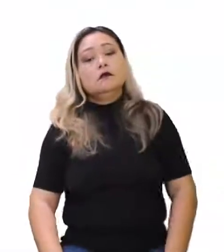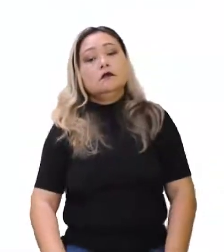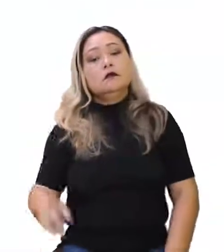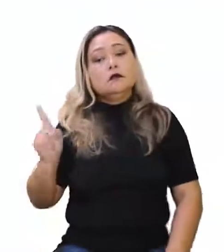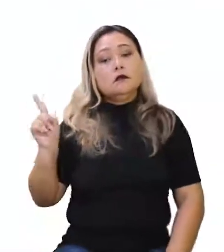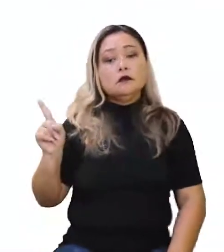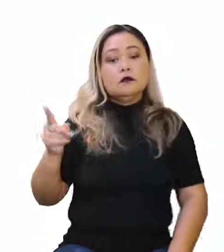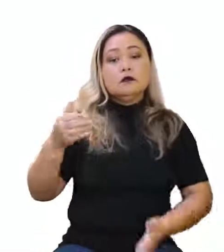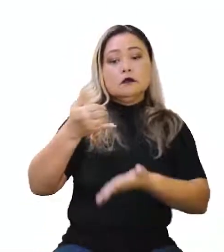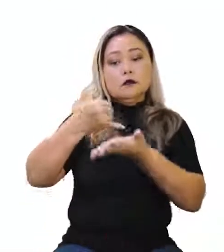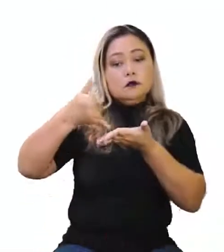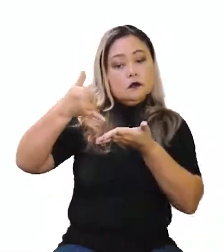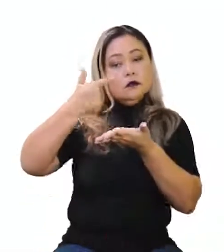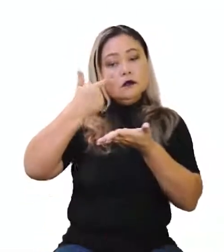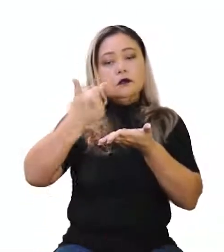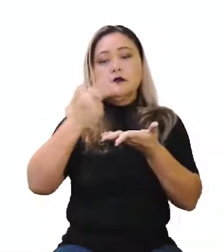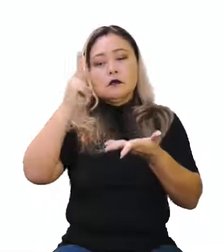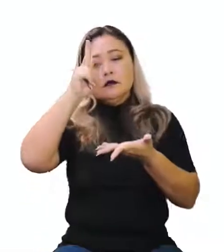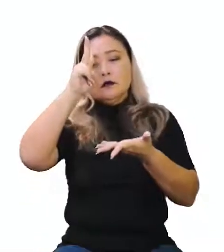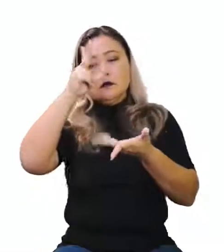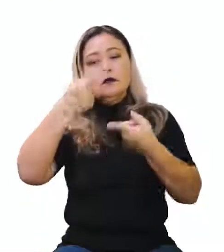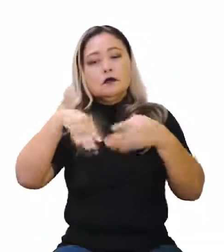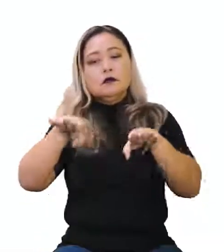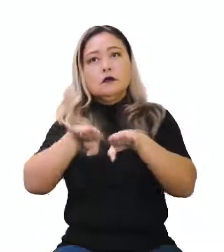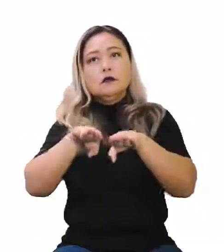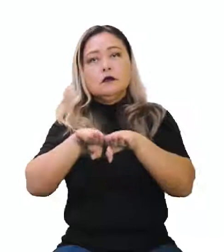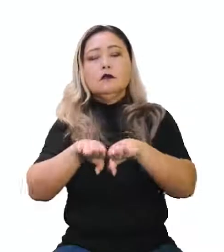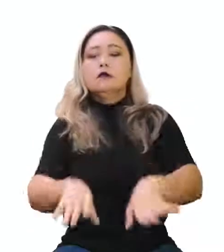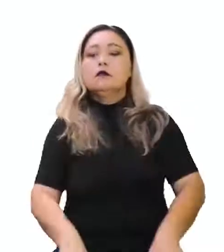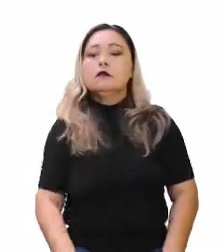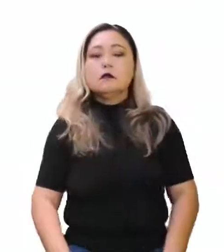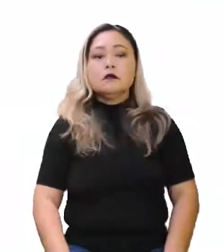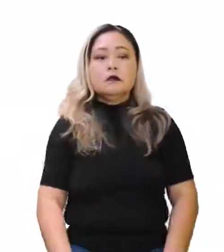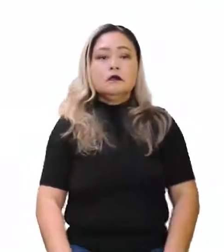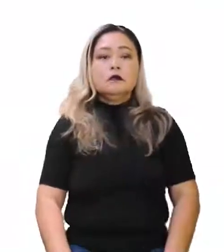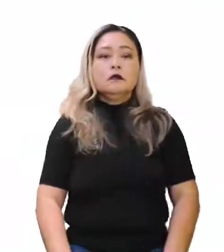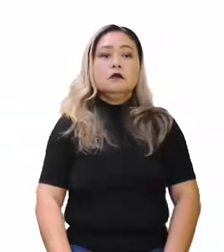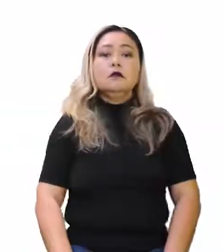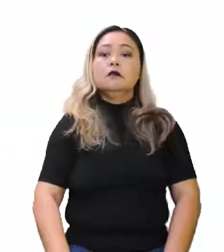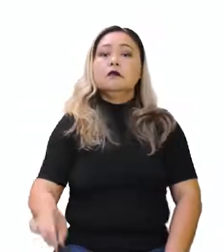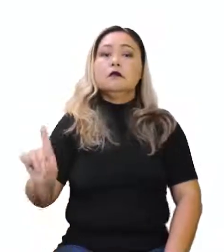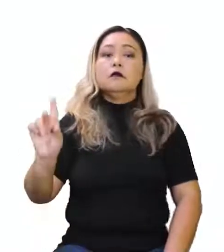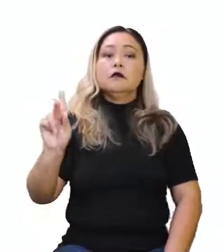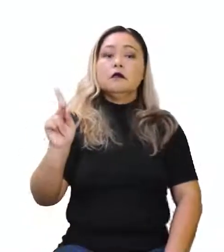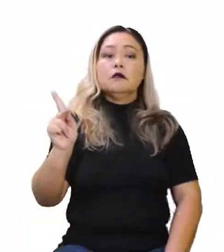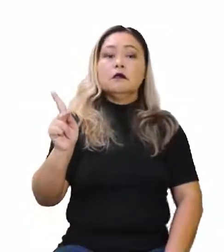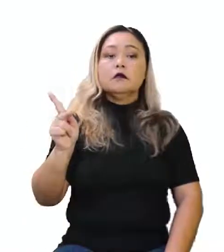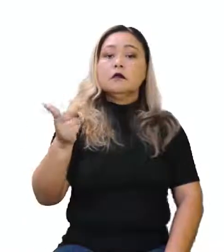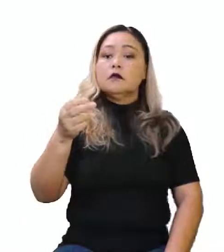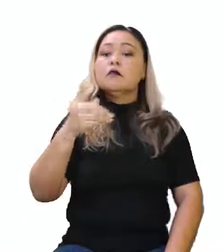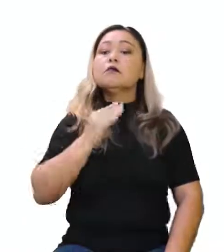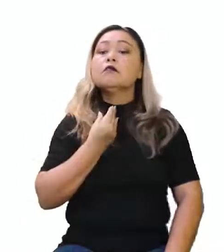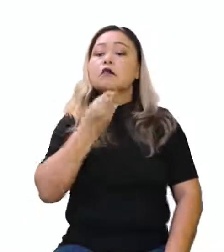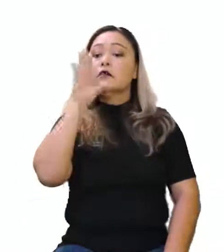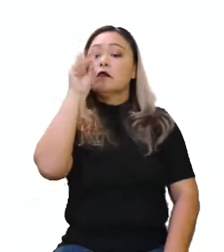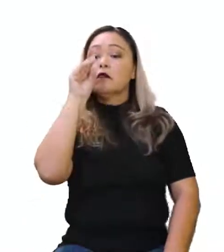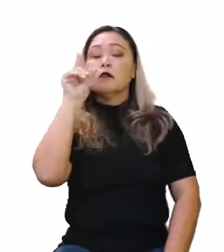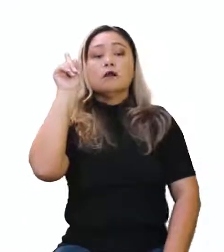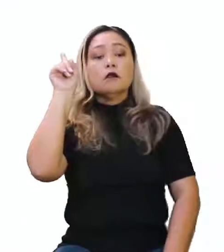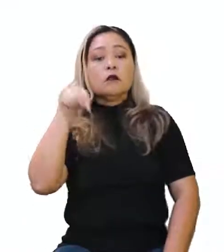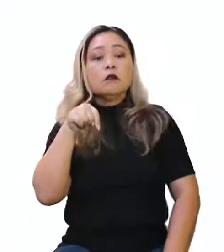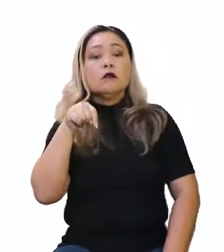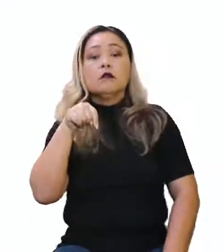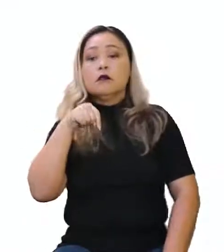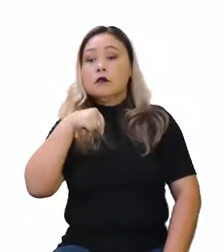aqui oleaginosos, aí eu lembrei disso também. A ratita, a ave que possui excelente capacidade de adaptação,